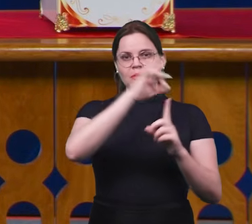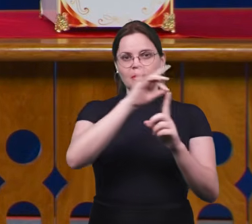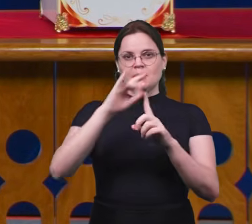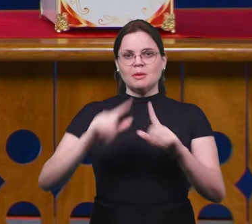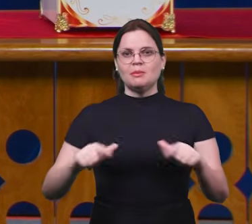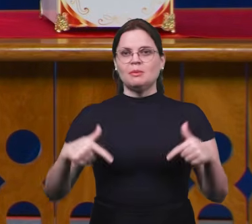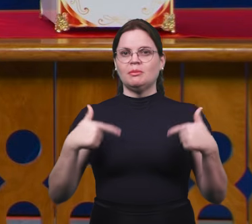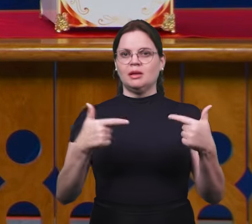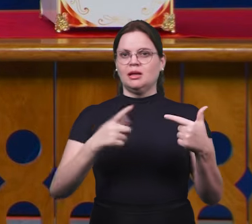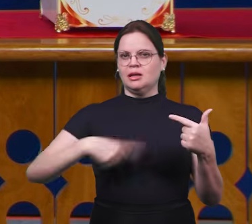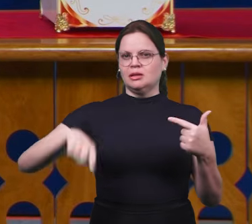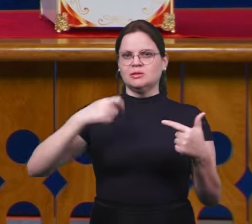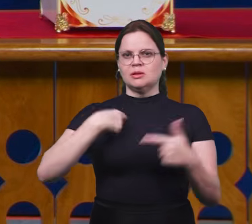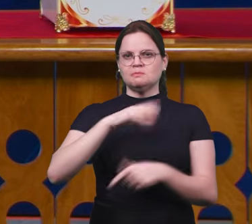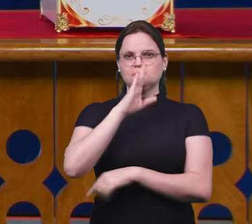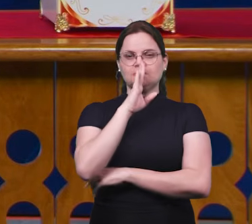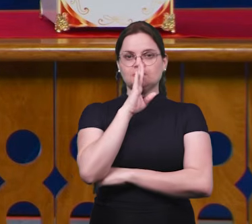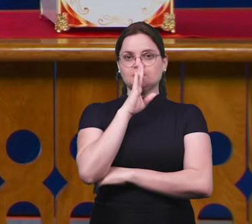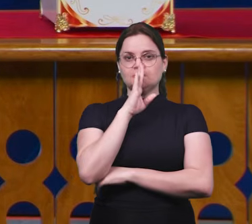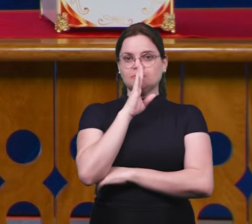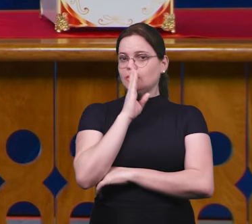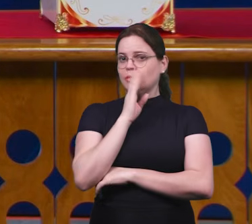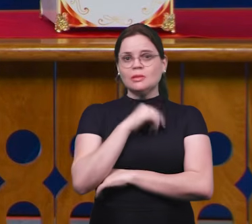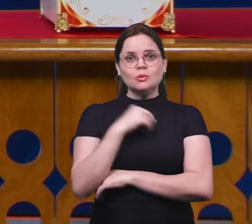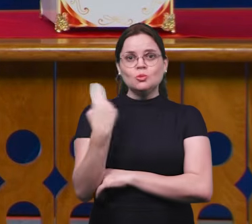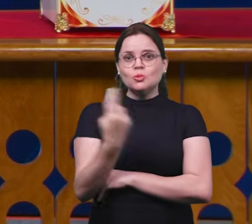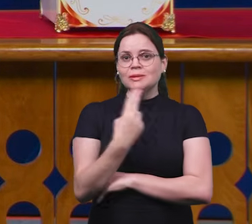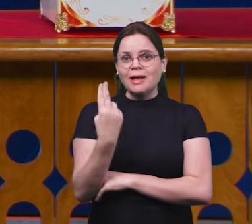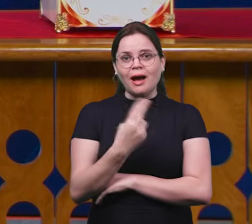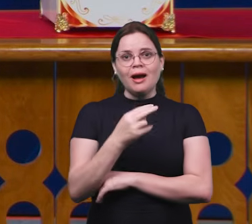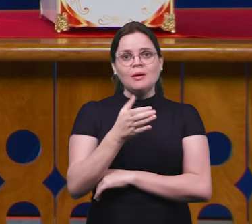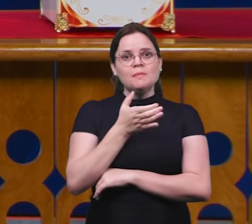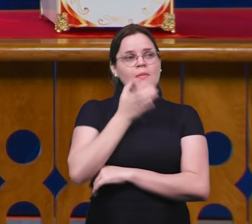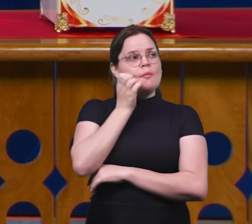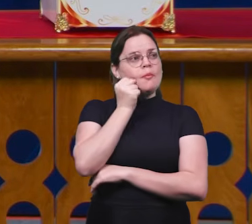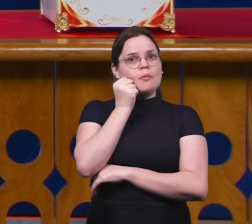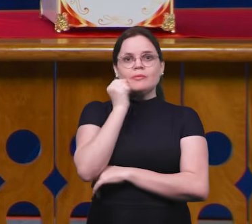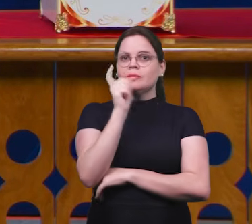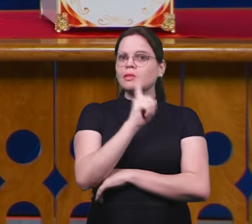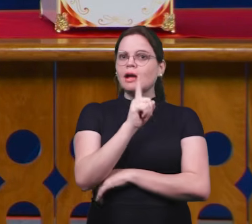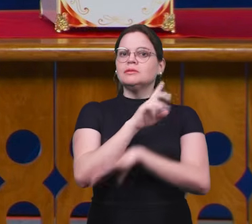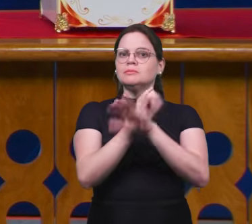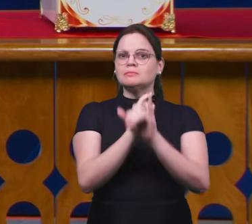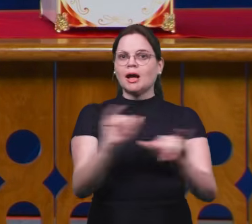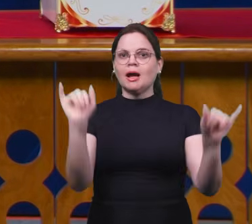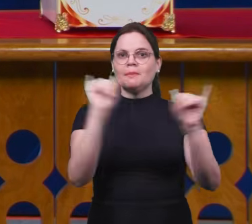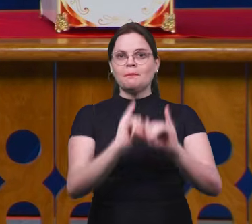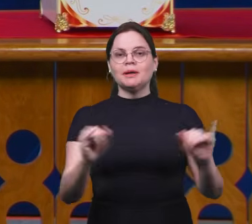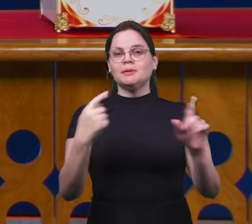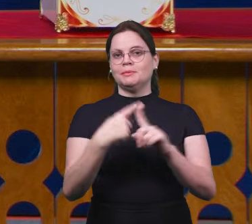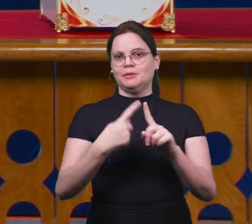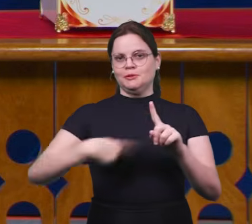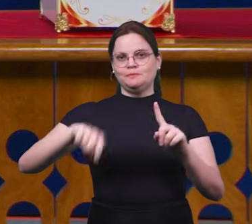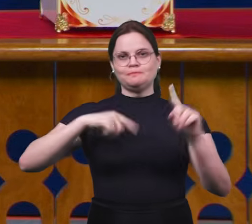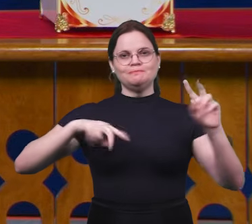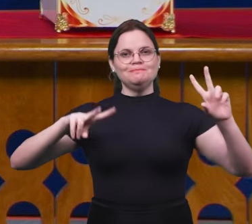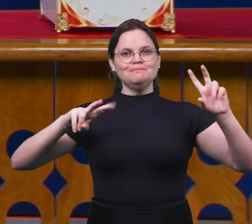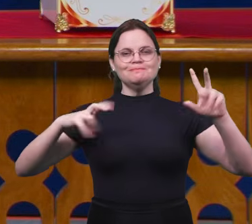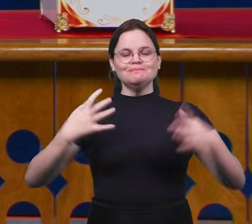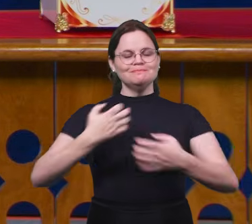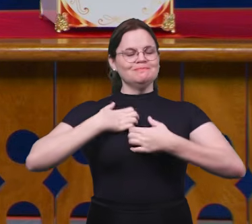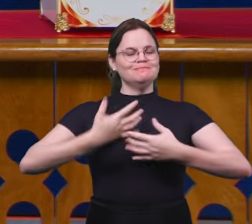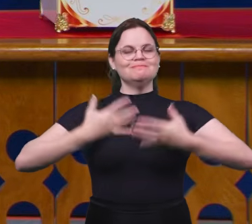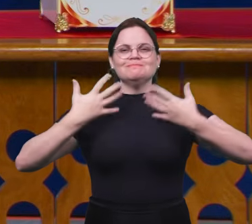operar, nós não podemos nos calar, não tem como. Porque o nosso assunto, a nossa